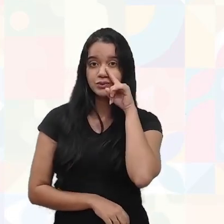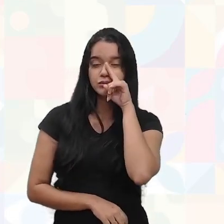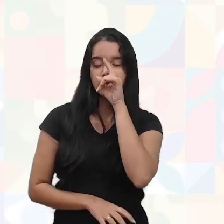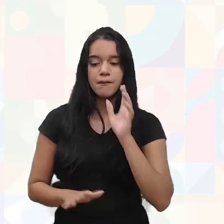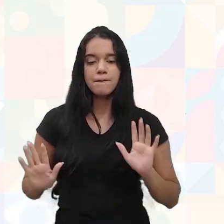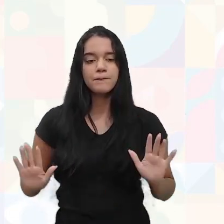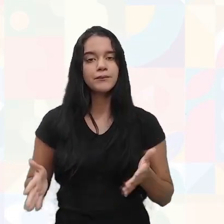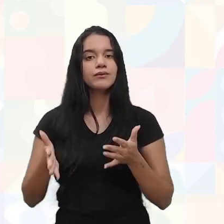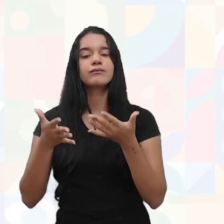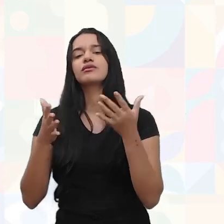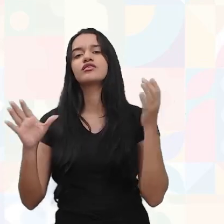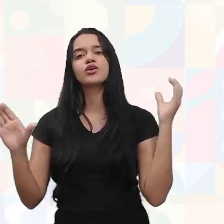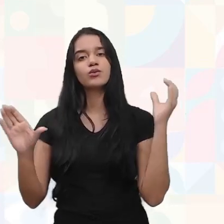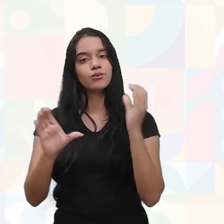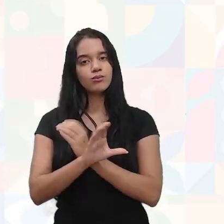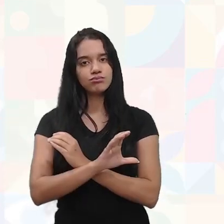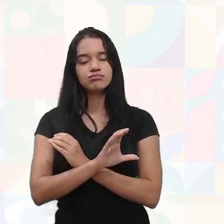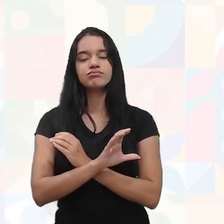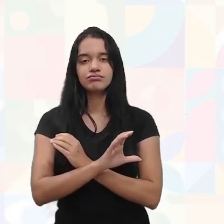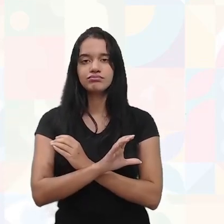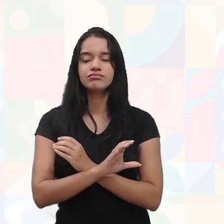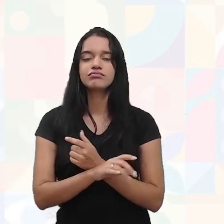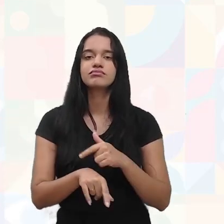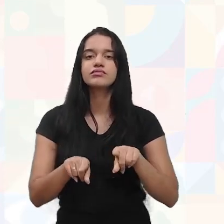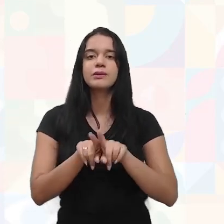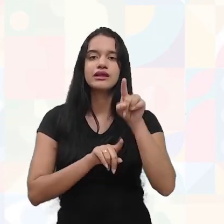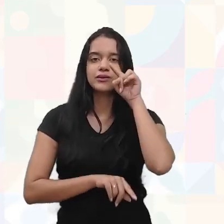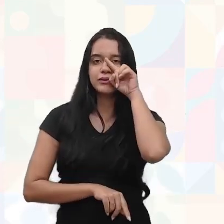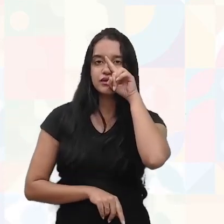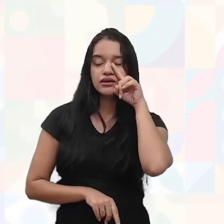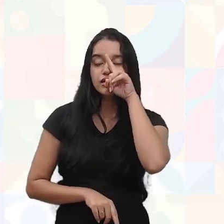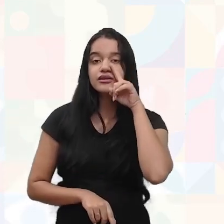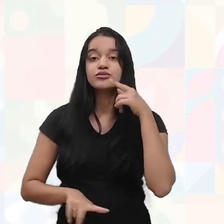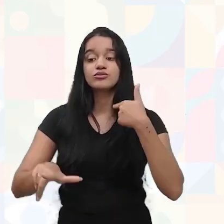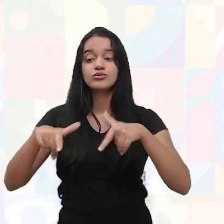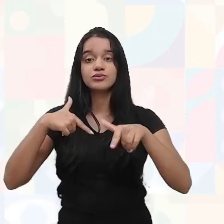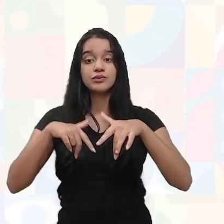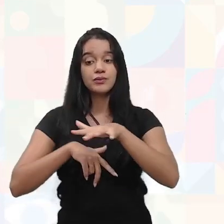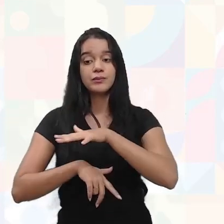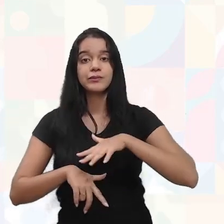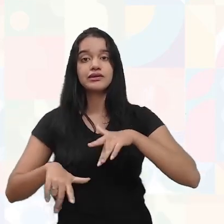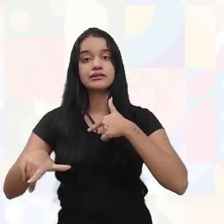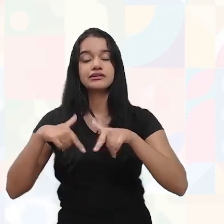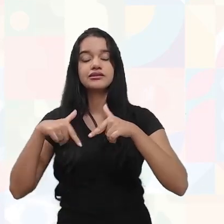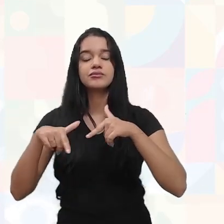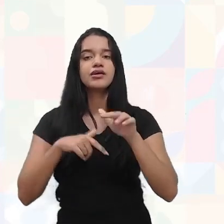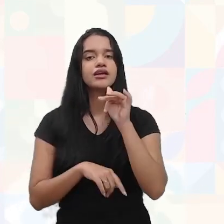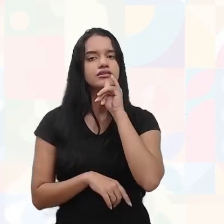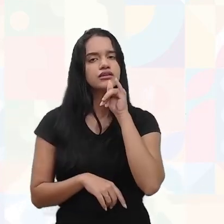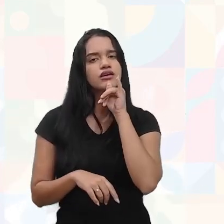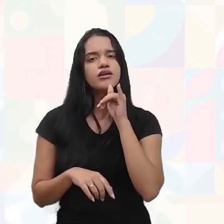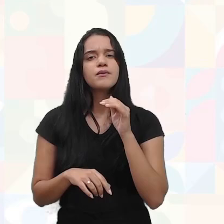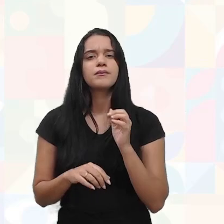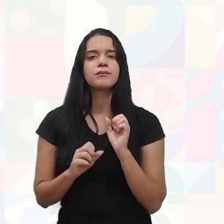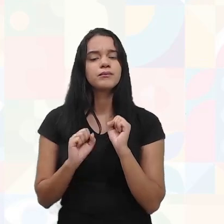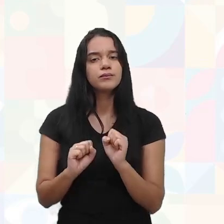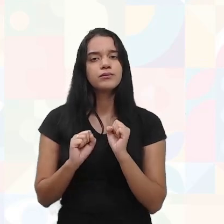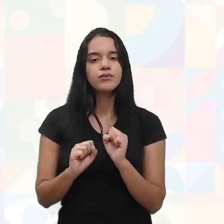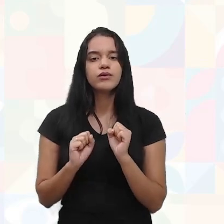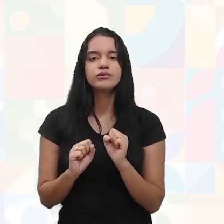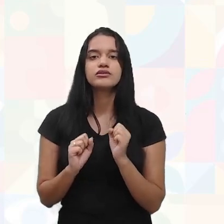promover completamente a fonte de perigo no ambiente de trabalho. Como exemplo, a gente pode